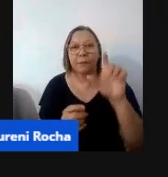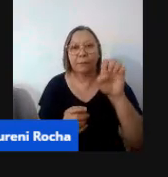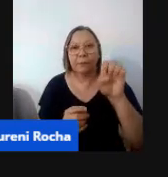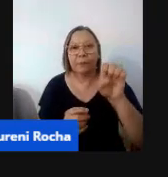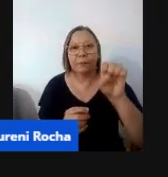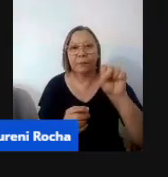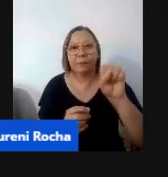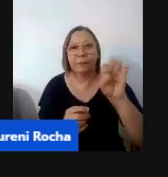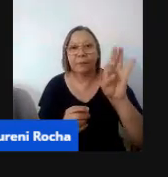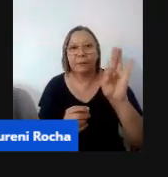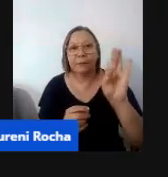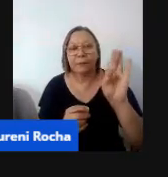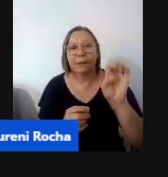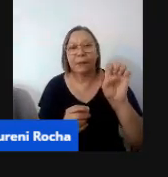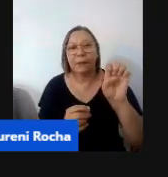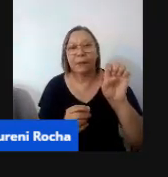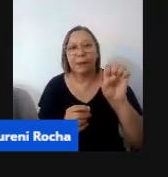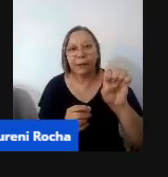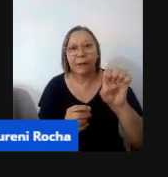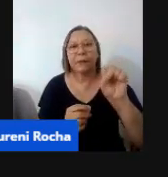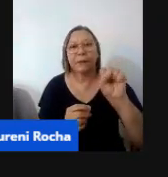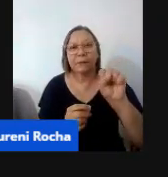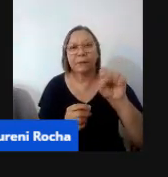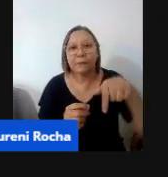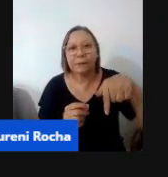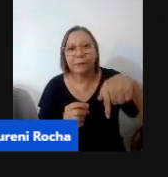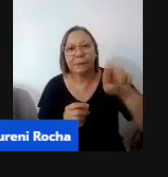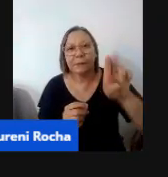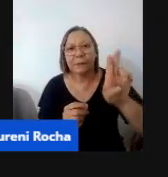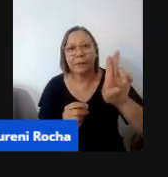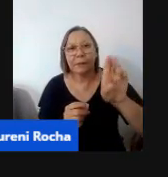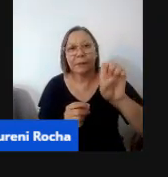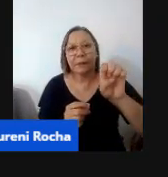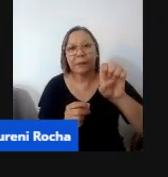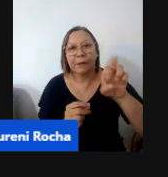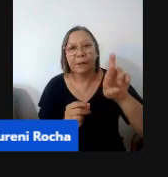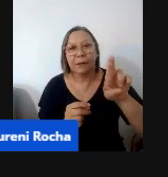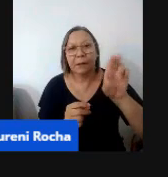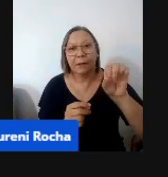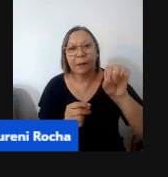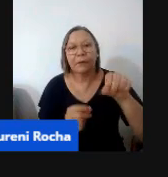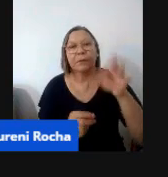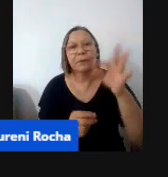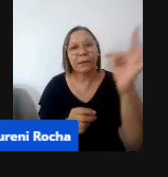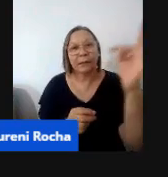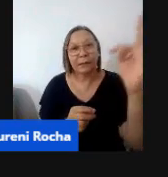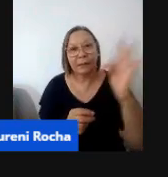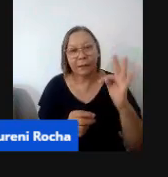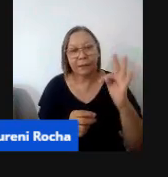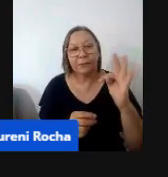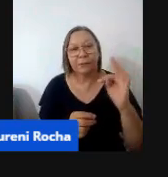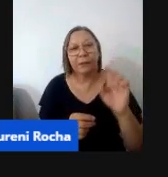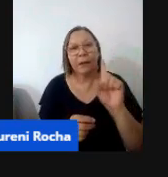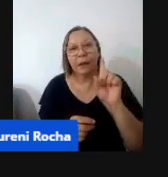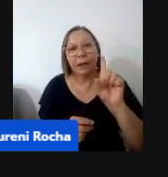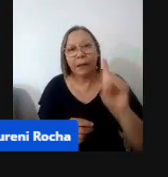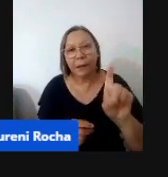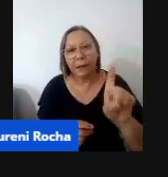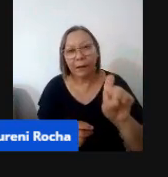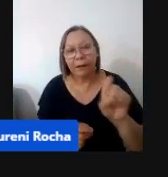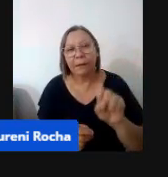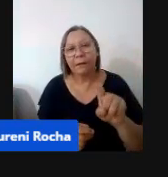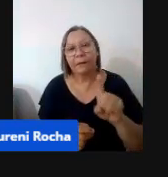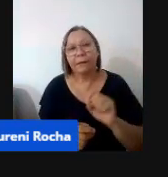de texto, logo aqui. Você vai apertar aqui, clicar, e você vai ter